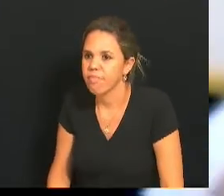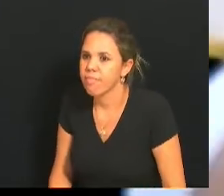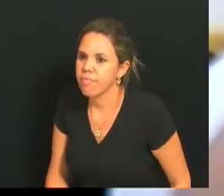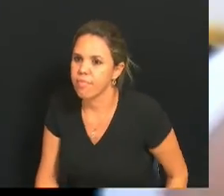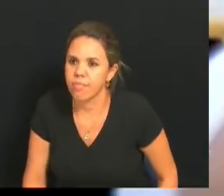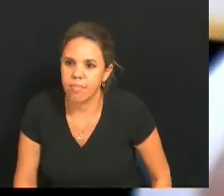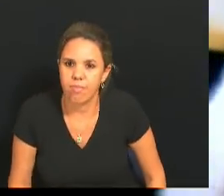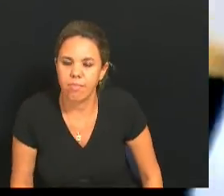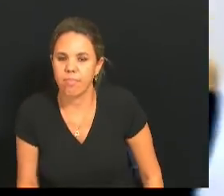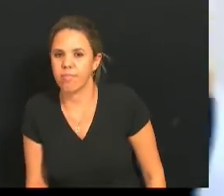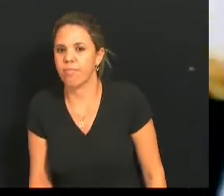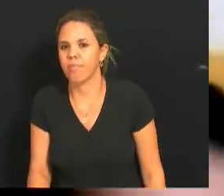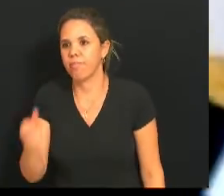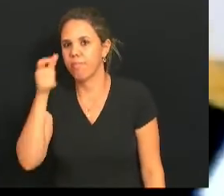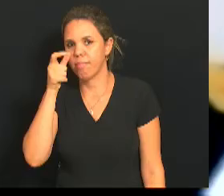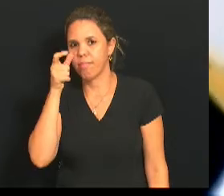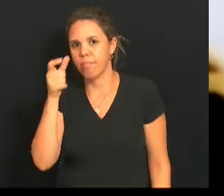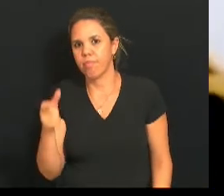nós assistimos